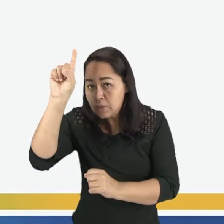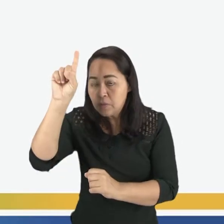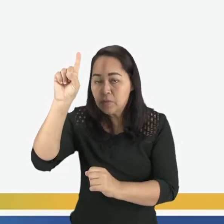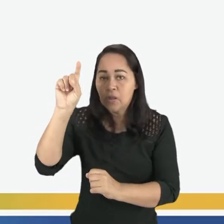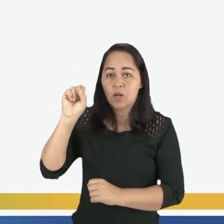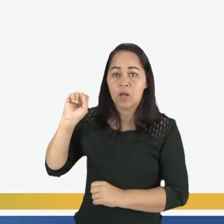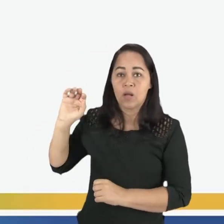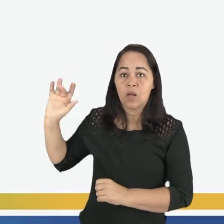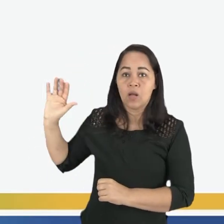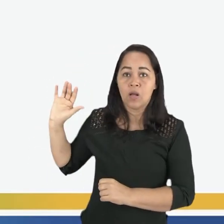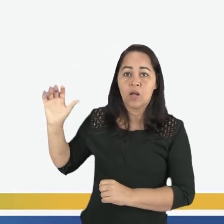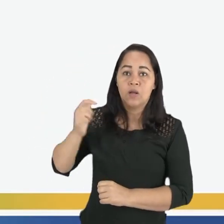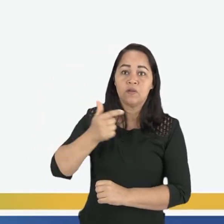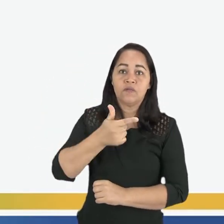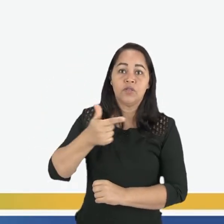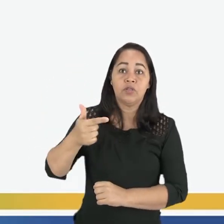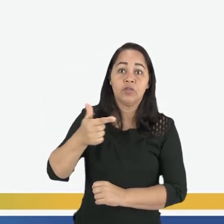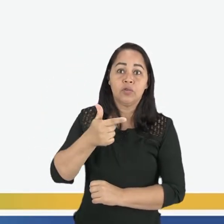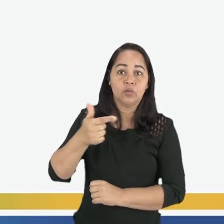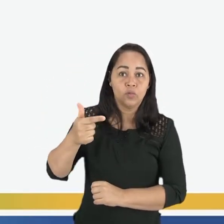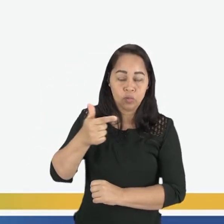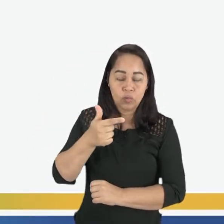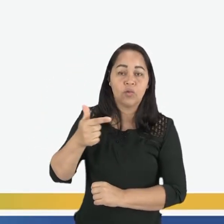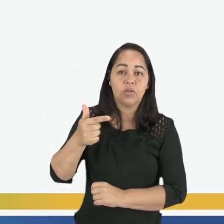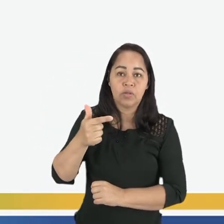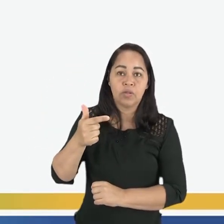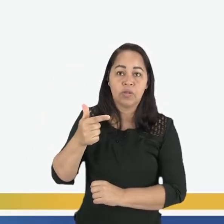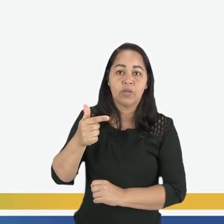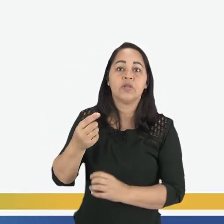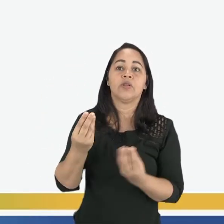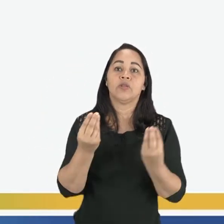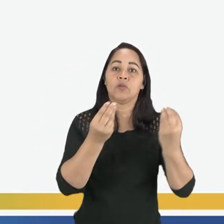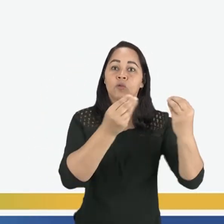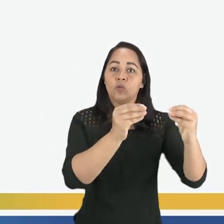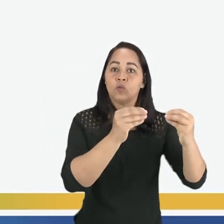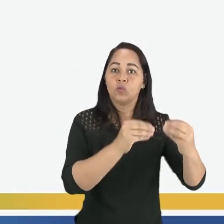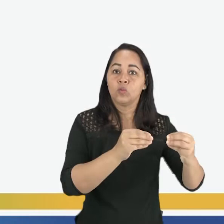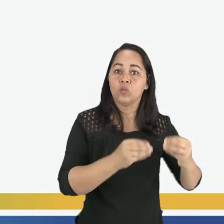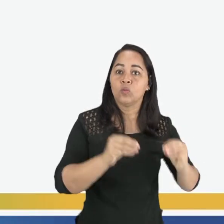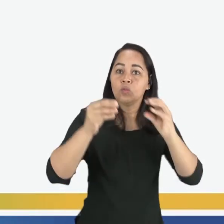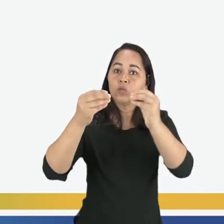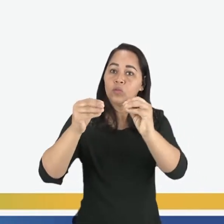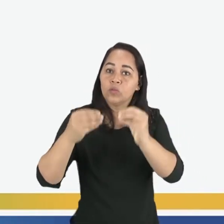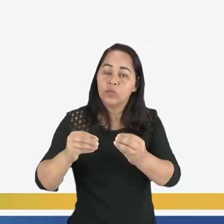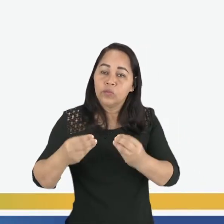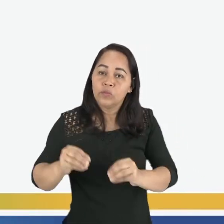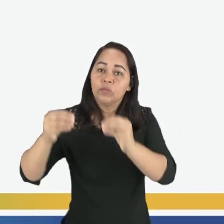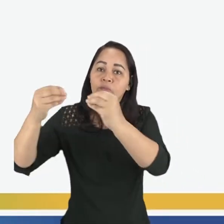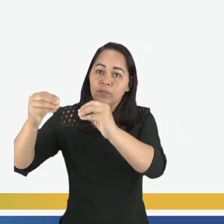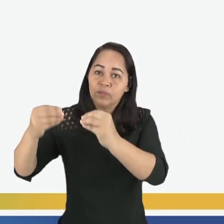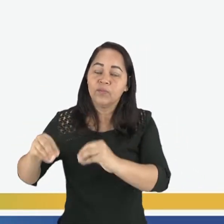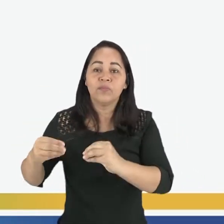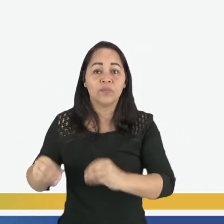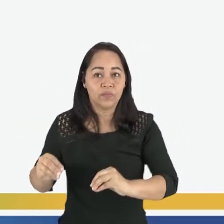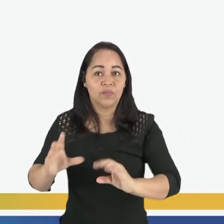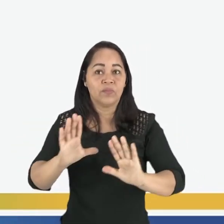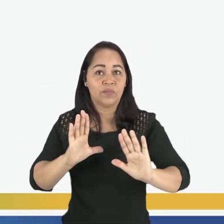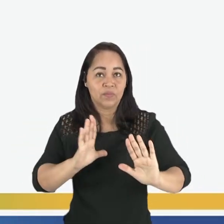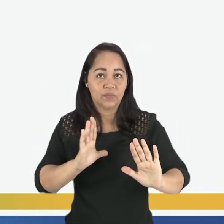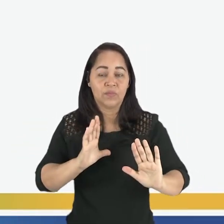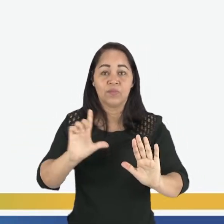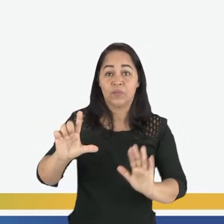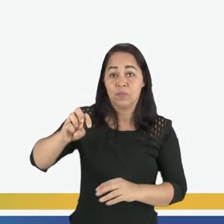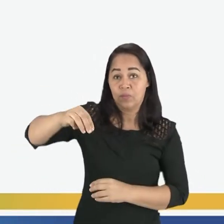22 letras representavam os principais sons da língua desse povo, que habitava uma estreita faixa de terra situada entre o litoral do